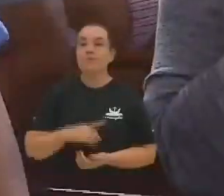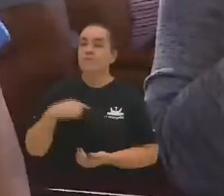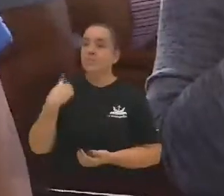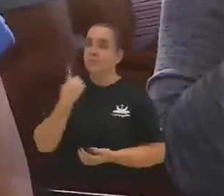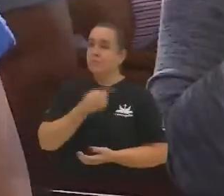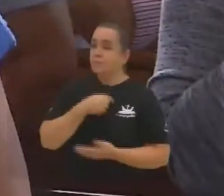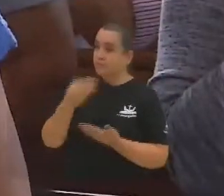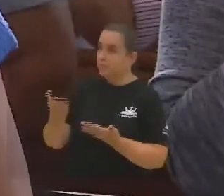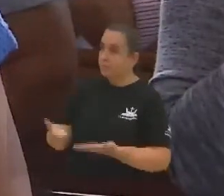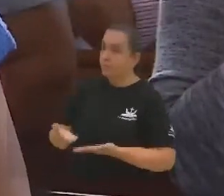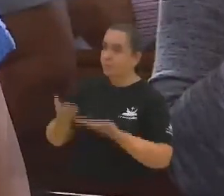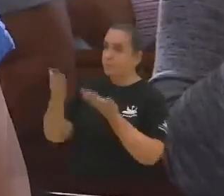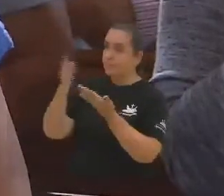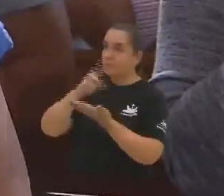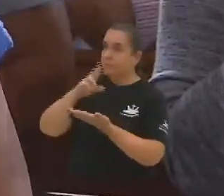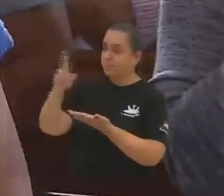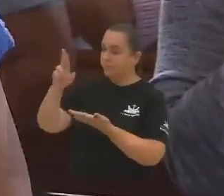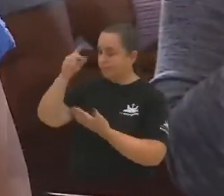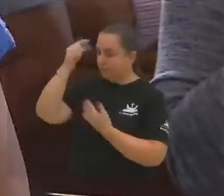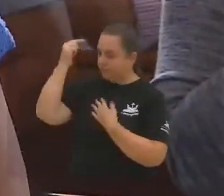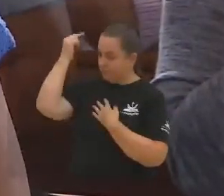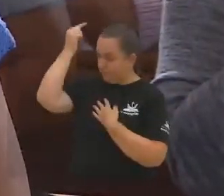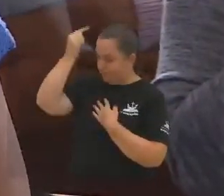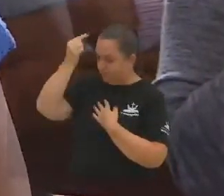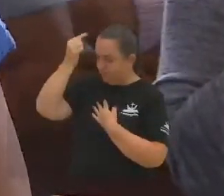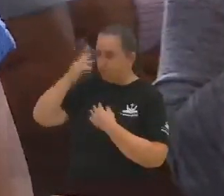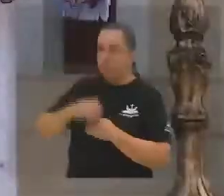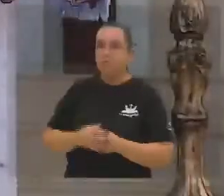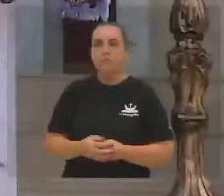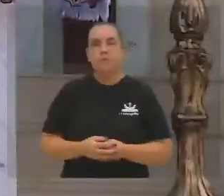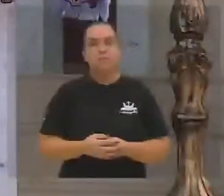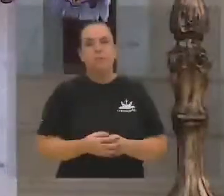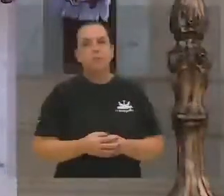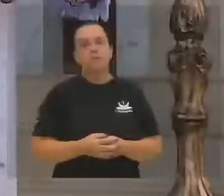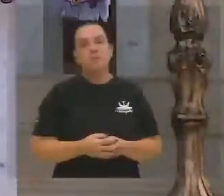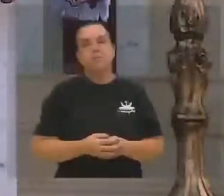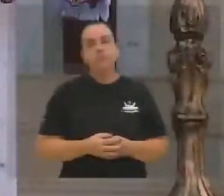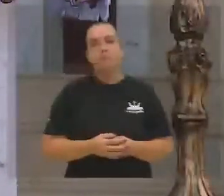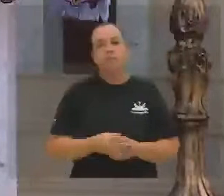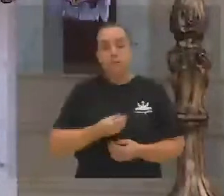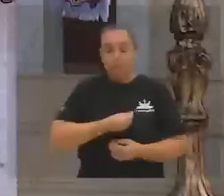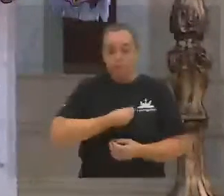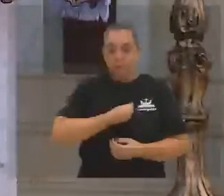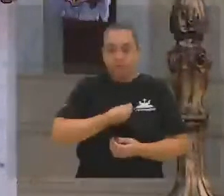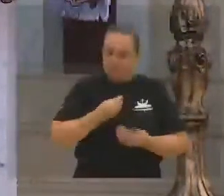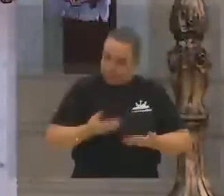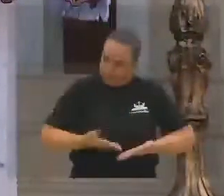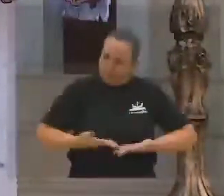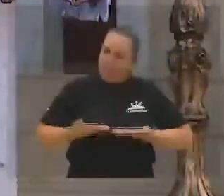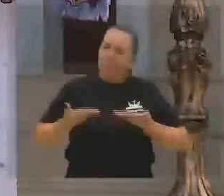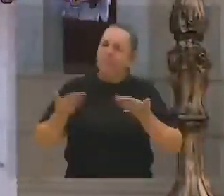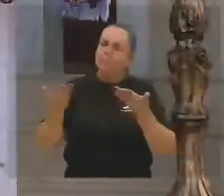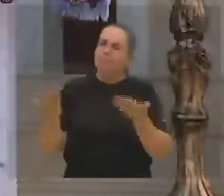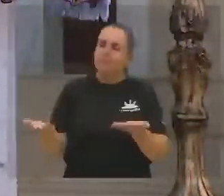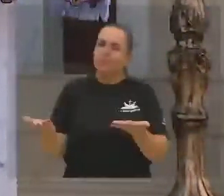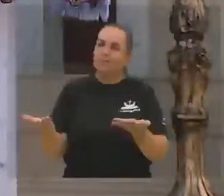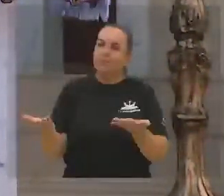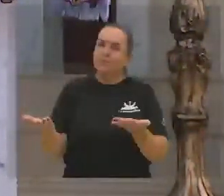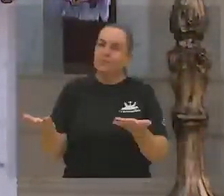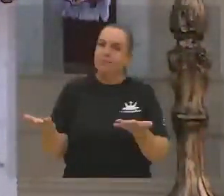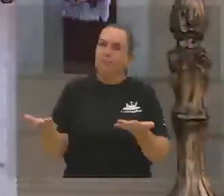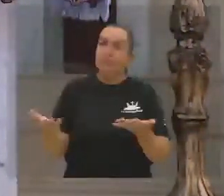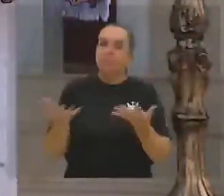Santificai nossa oferenda, ó Senhor. estando para ser entregue